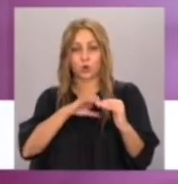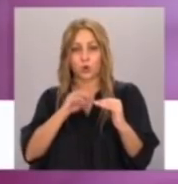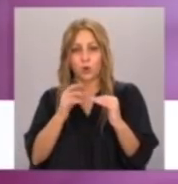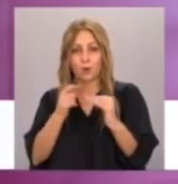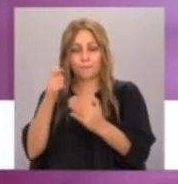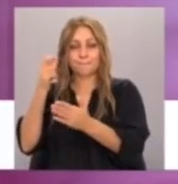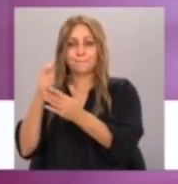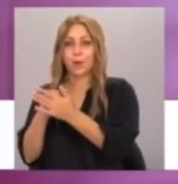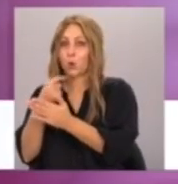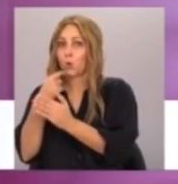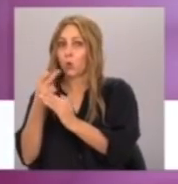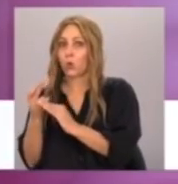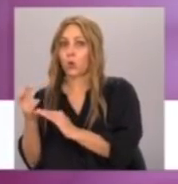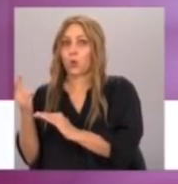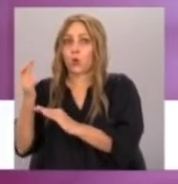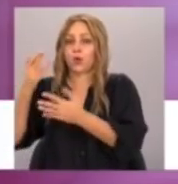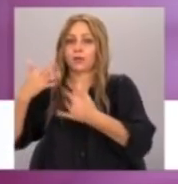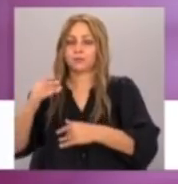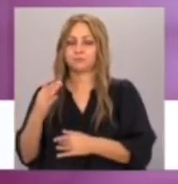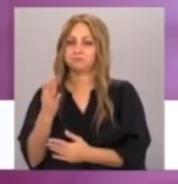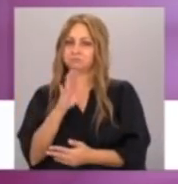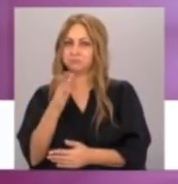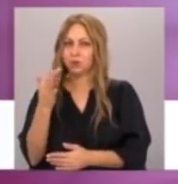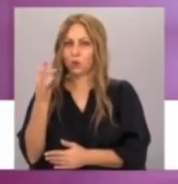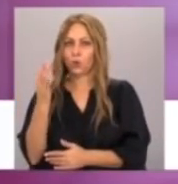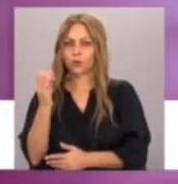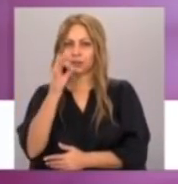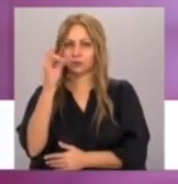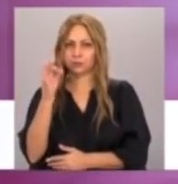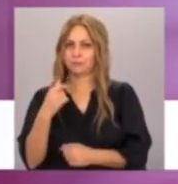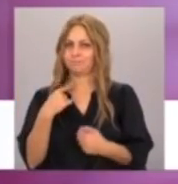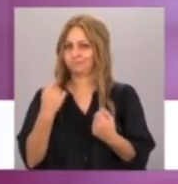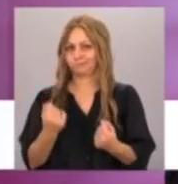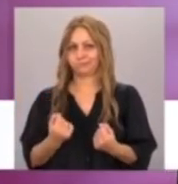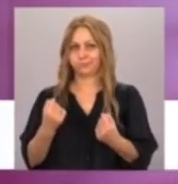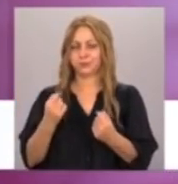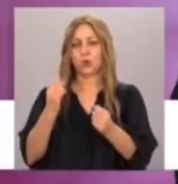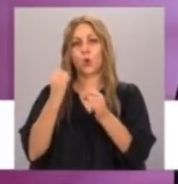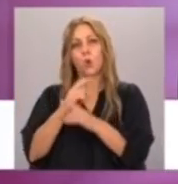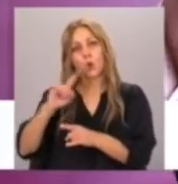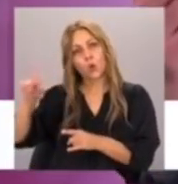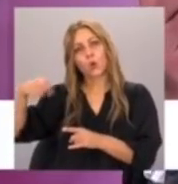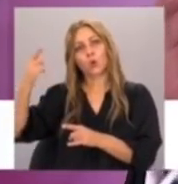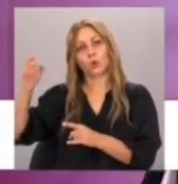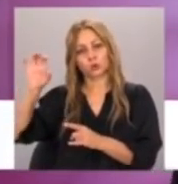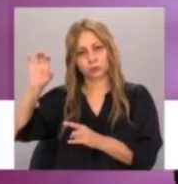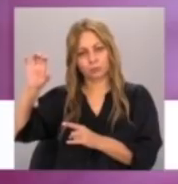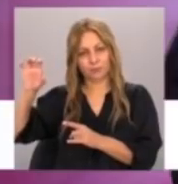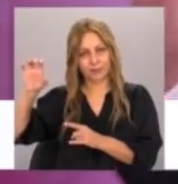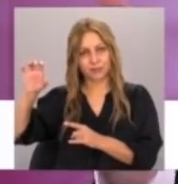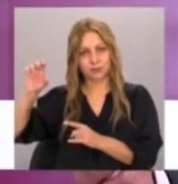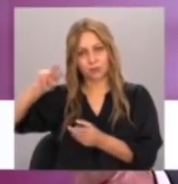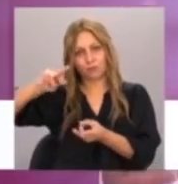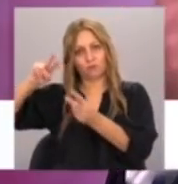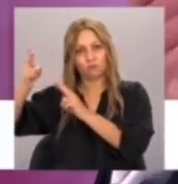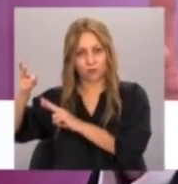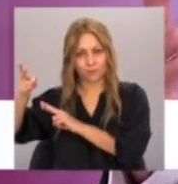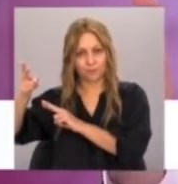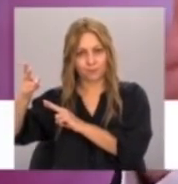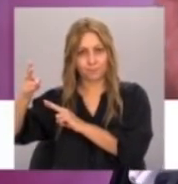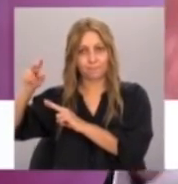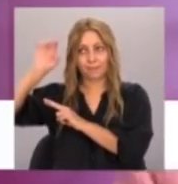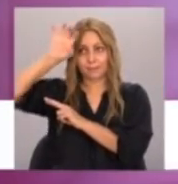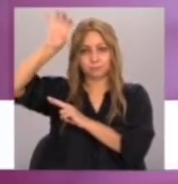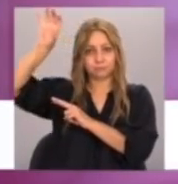uma taxa Marginal que se aproxima muito das quarenta por cento para estar confortável com outros países os países traz podemos emigram e quais invariavelmente